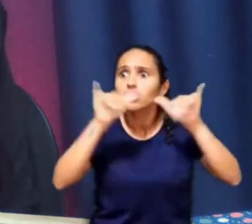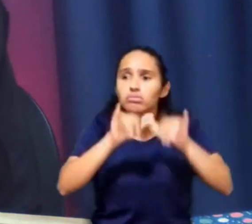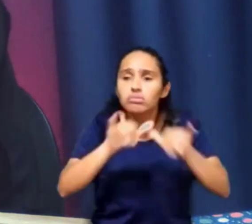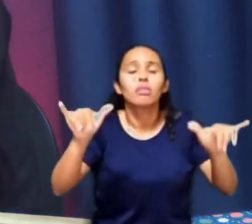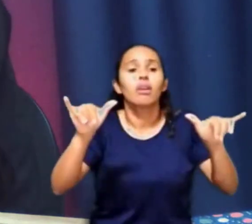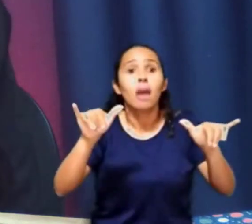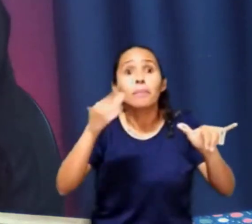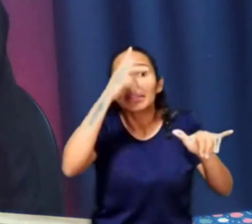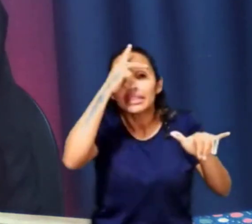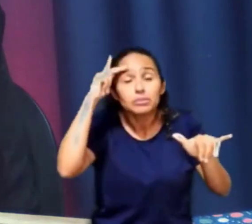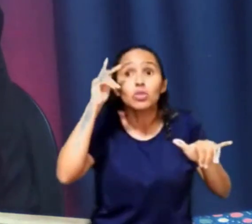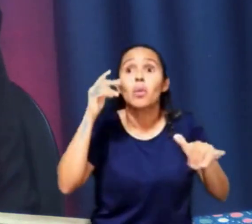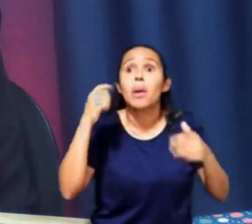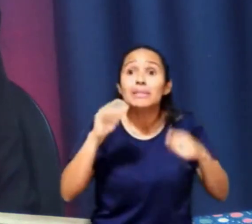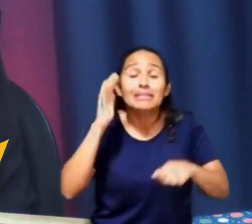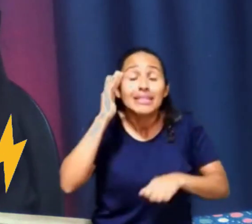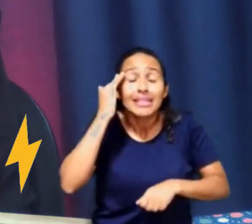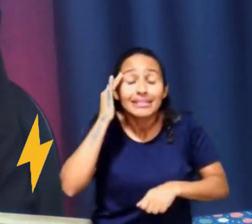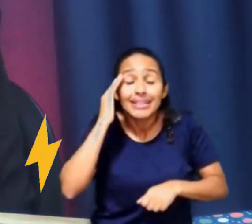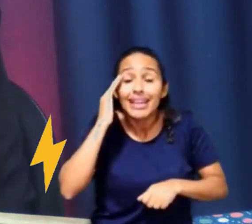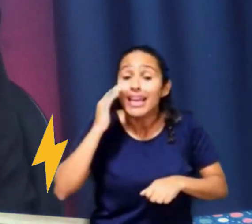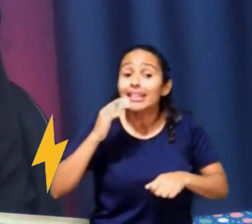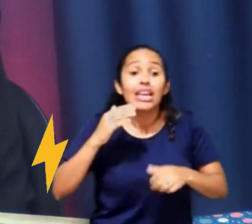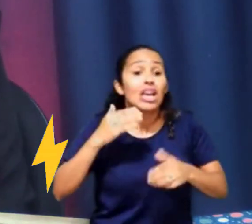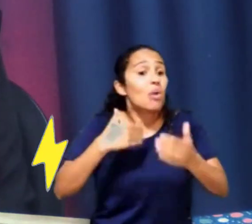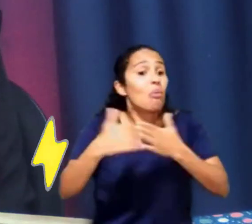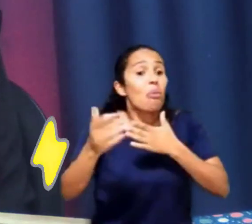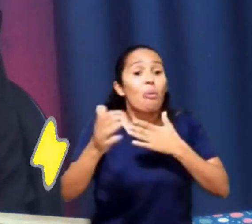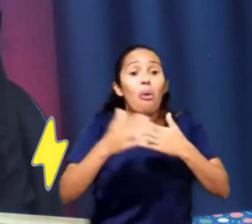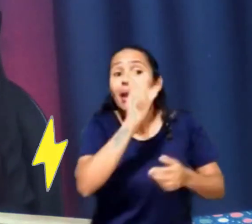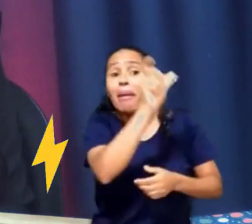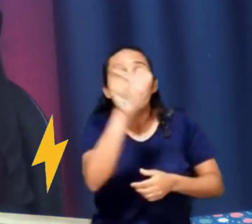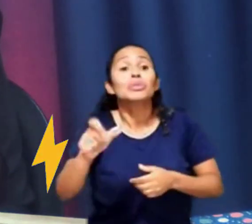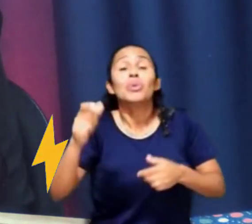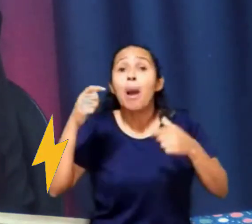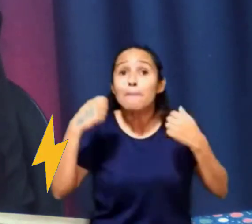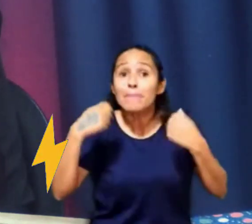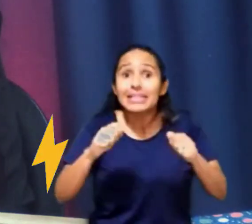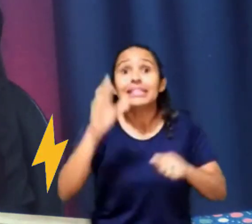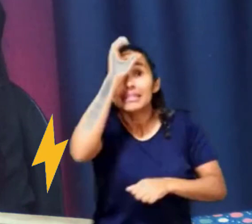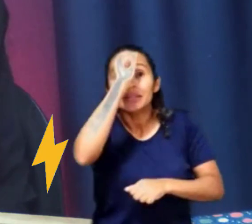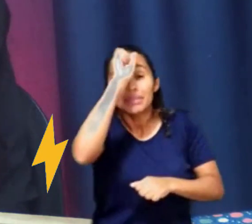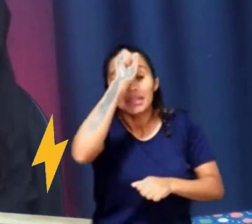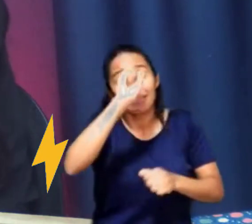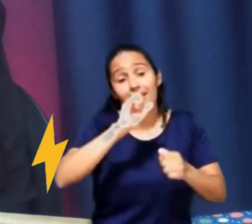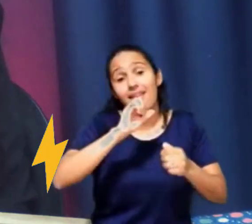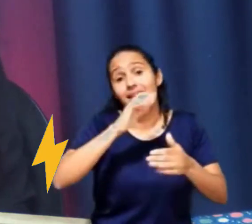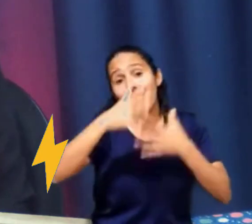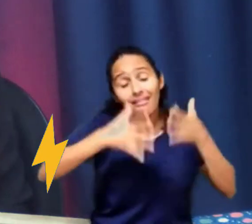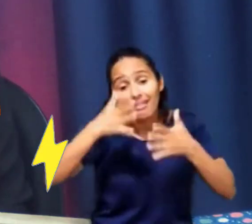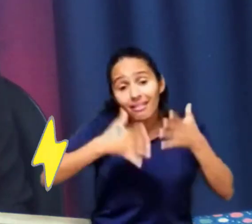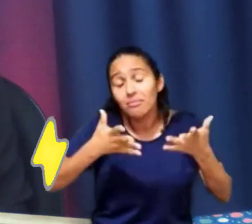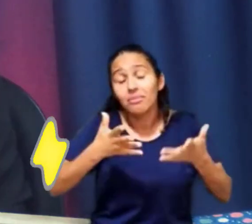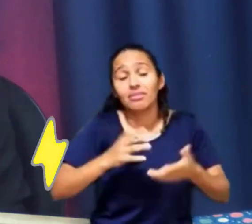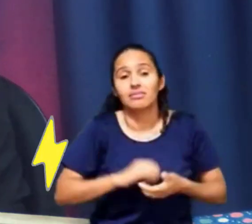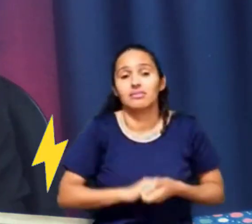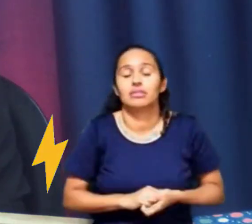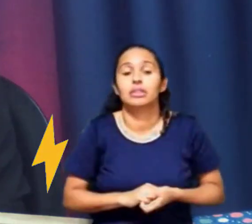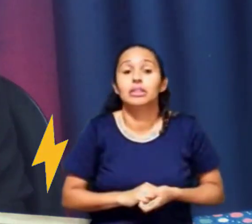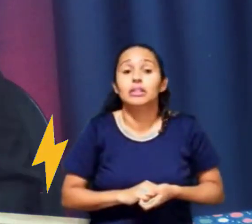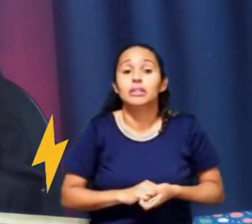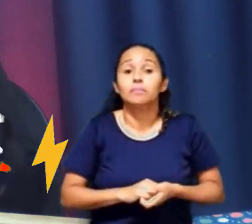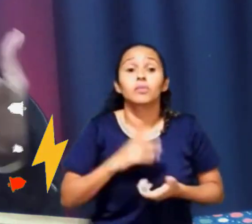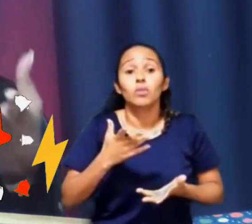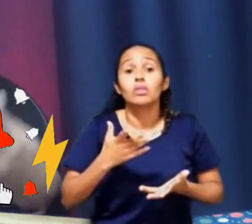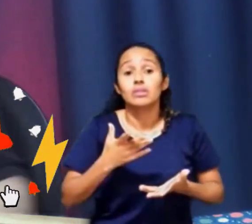qualquer pessoa pode aprender Libras. A partir do momento que você queira trabalhar a inclusão, que você queira